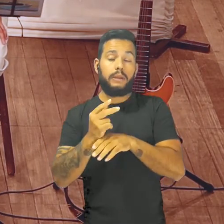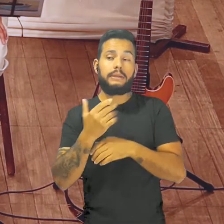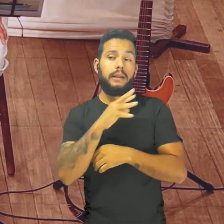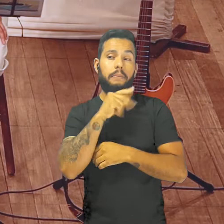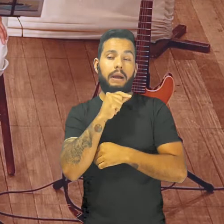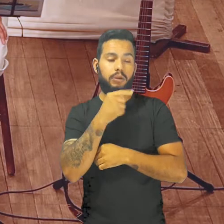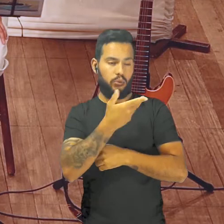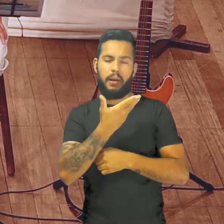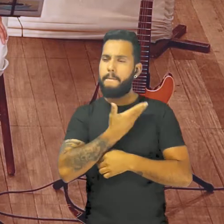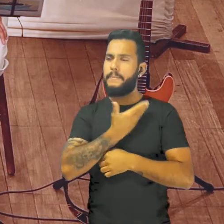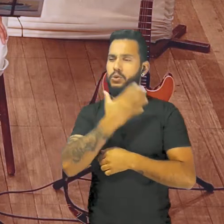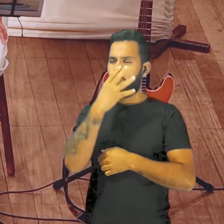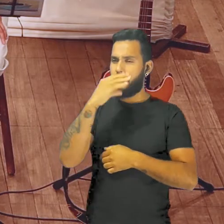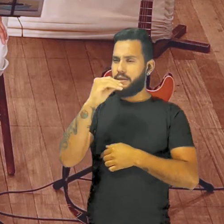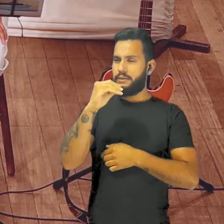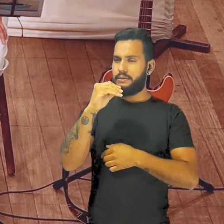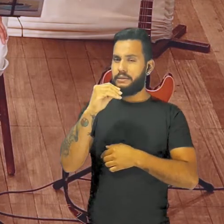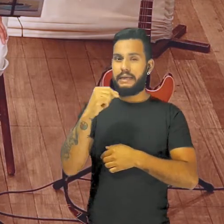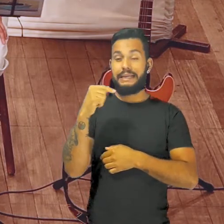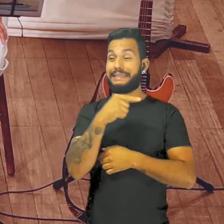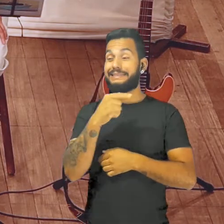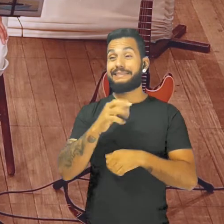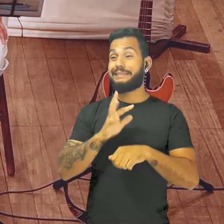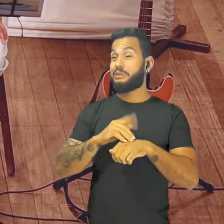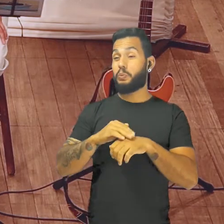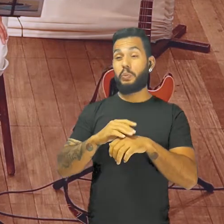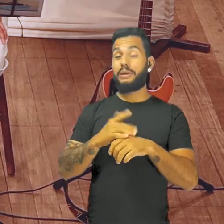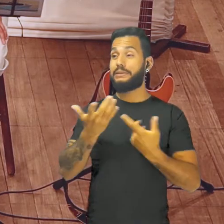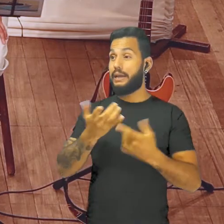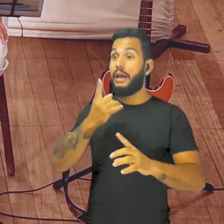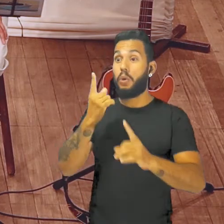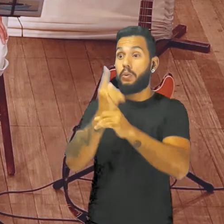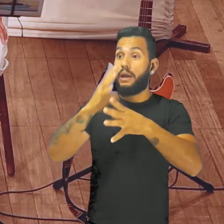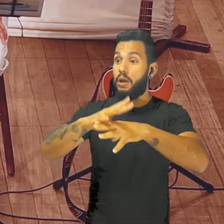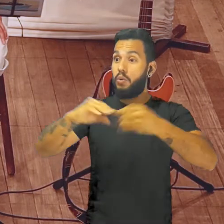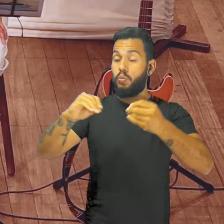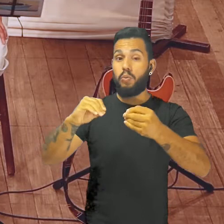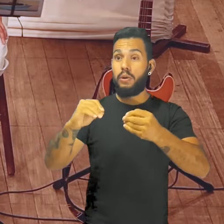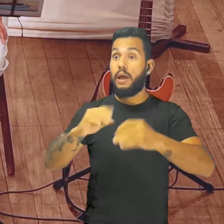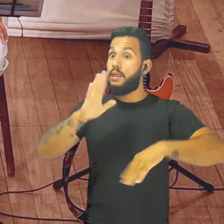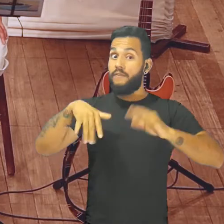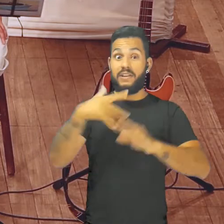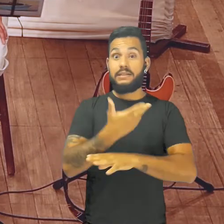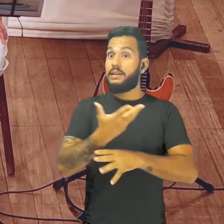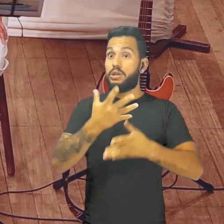lobeira? Ele está doente, a sua cura está nessa planta. Ele corre o risco até de sumir do